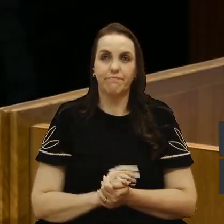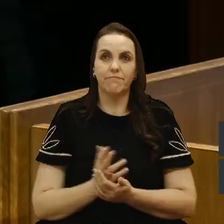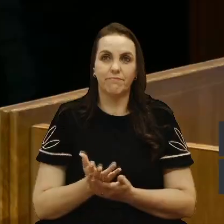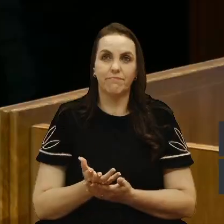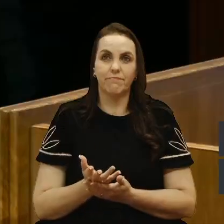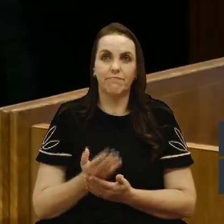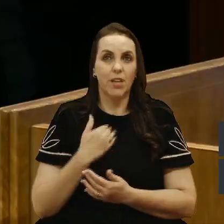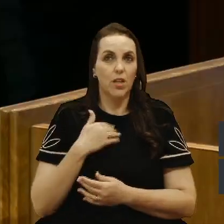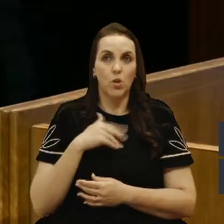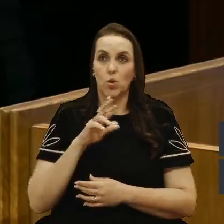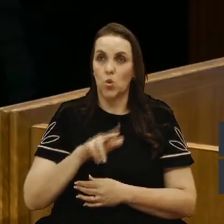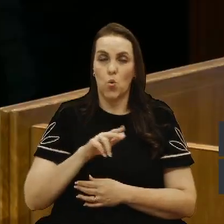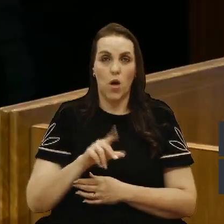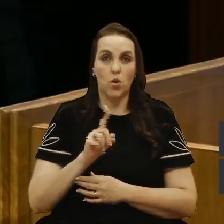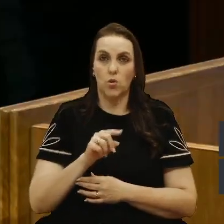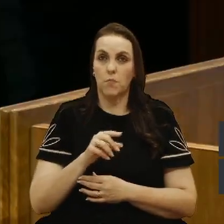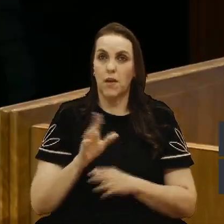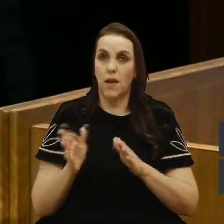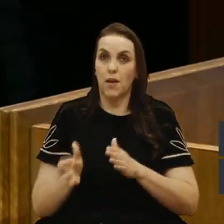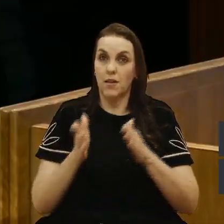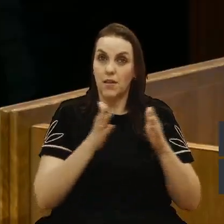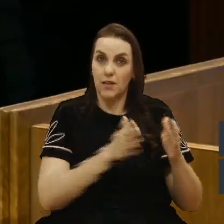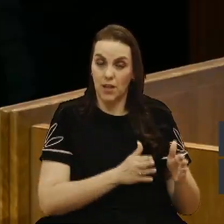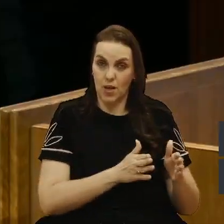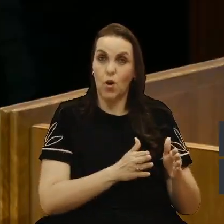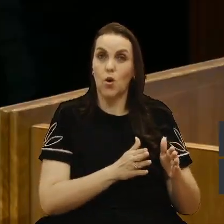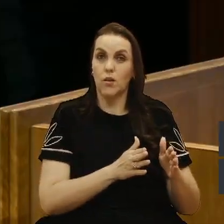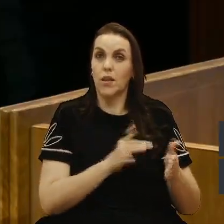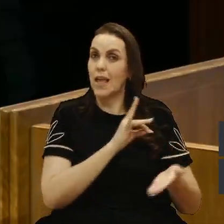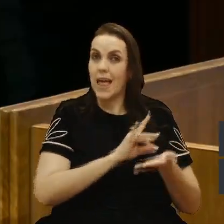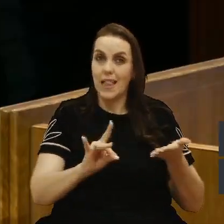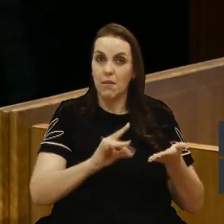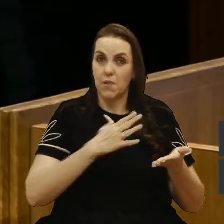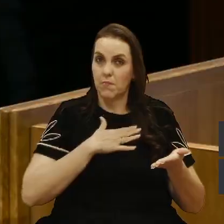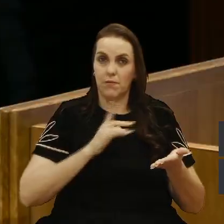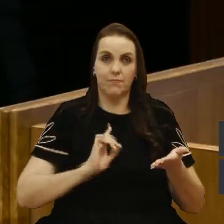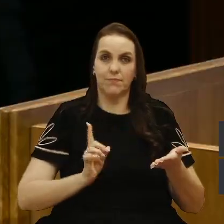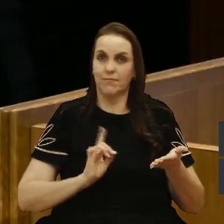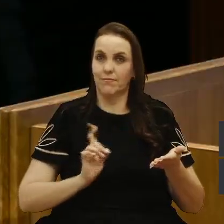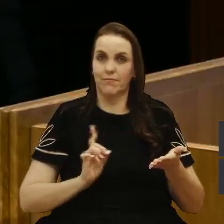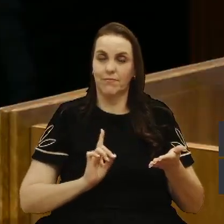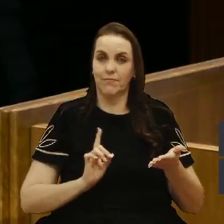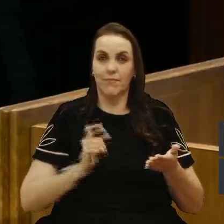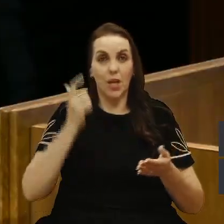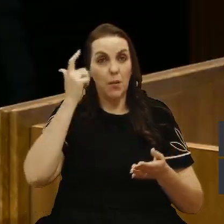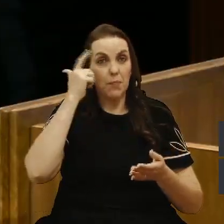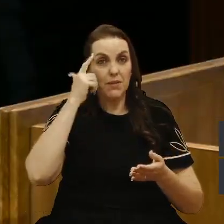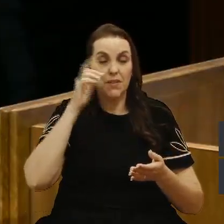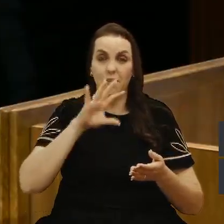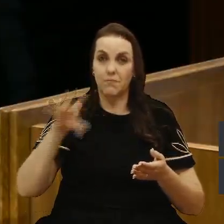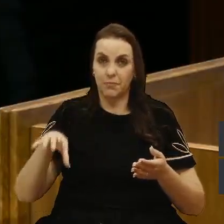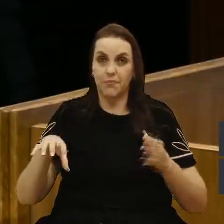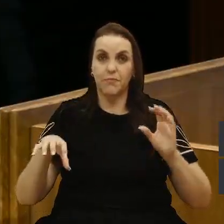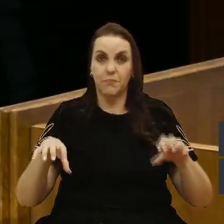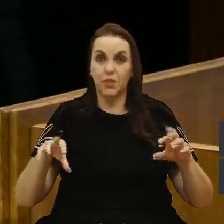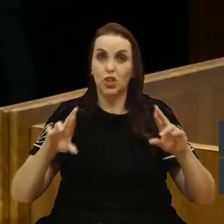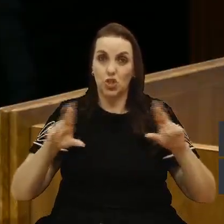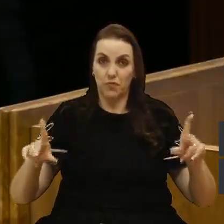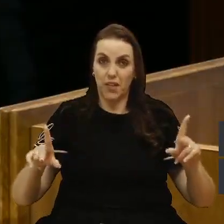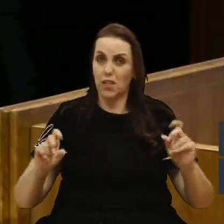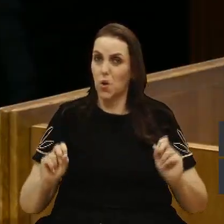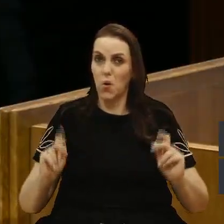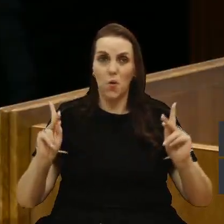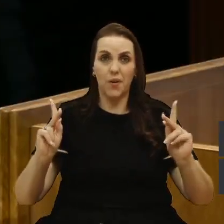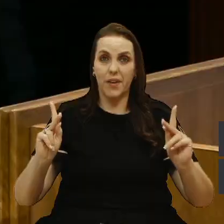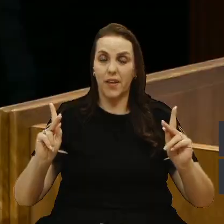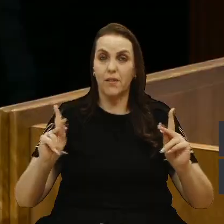inimigo. Tem um outro posicionamento. A divergência, ela faz parte. Penso que isso nós temos que tentar aprender. E tem uma frase que fica lá comigo sempre na